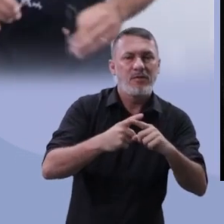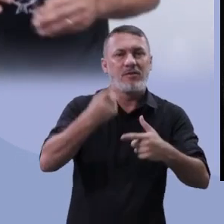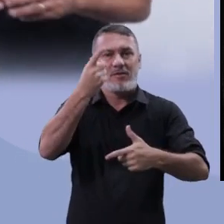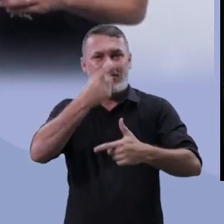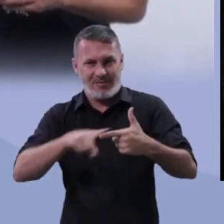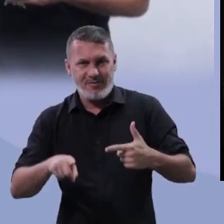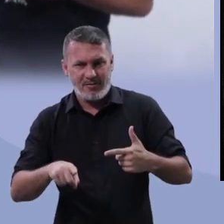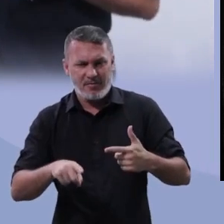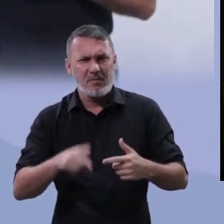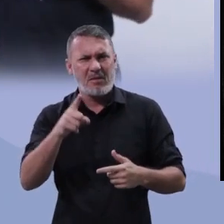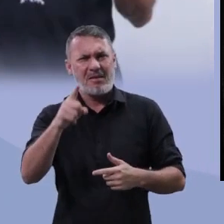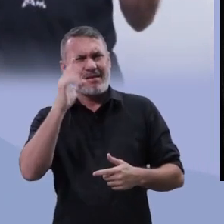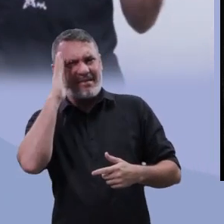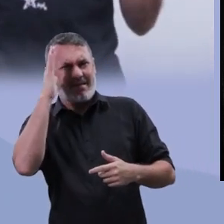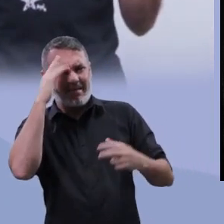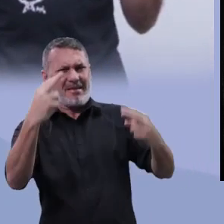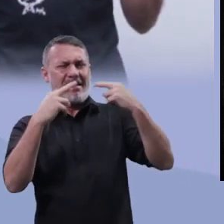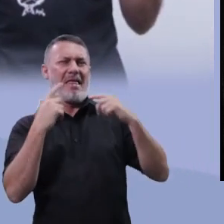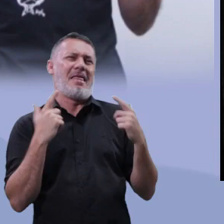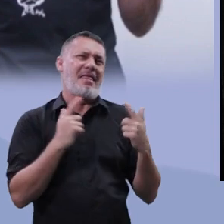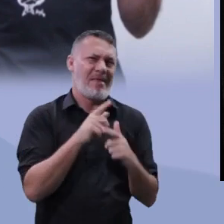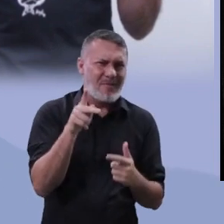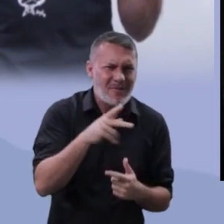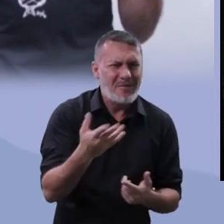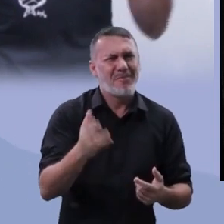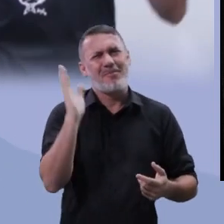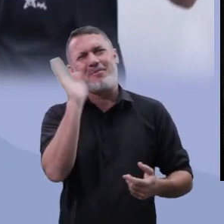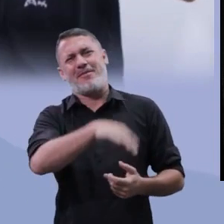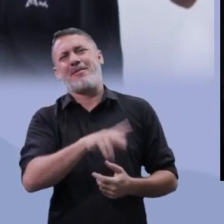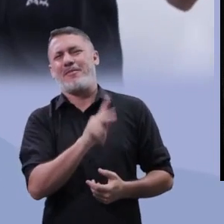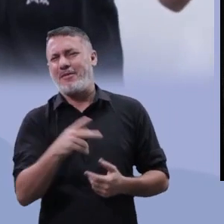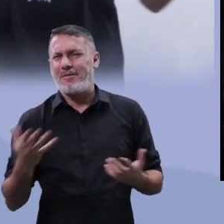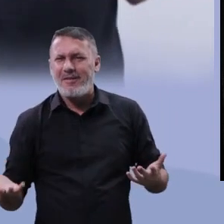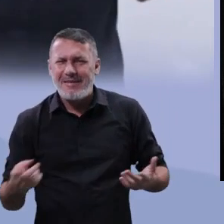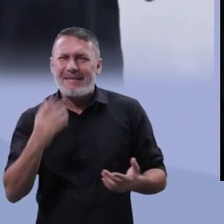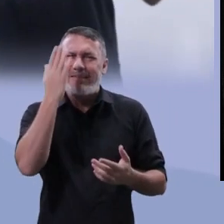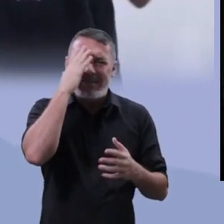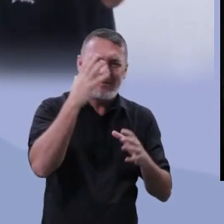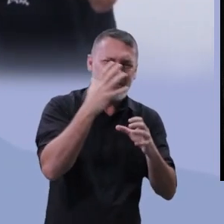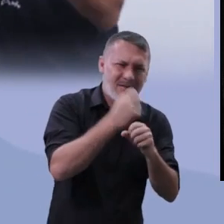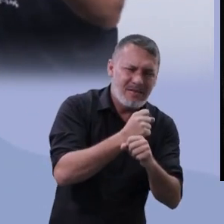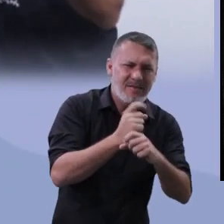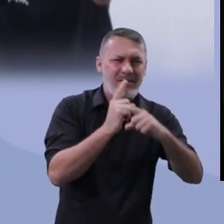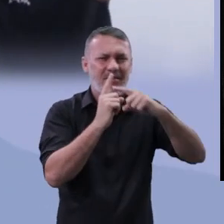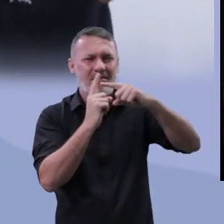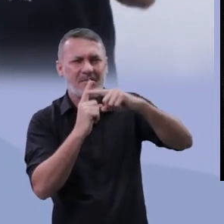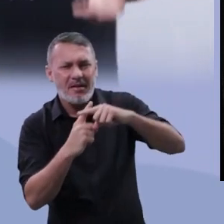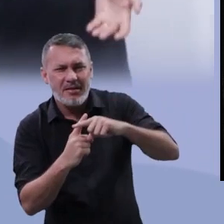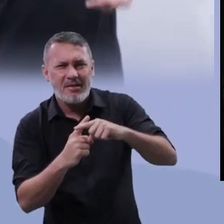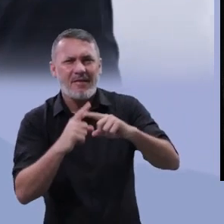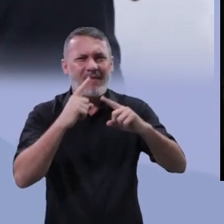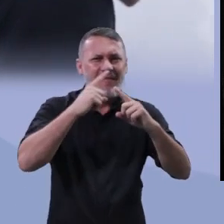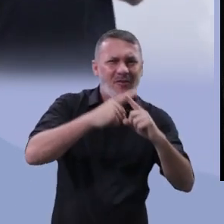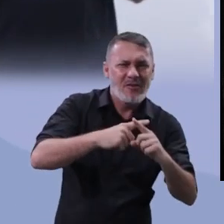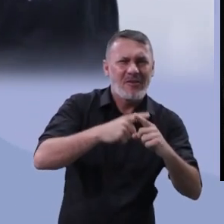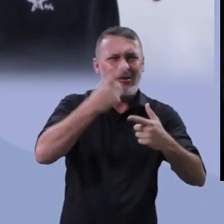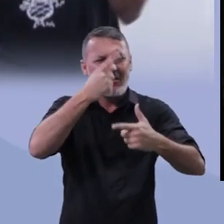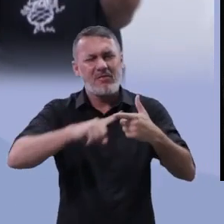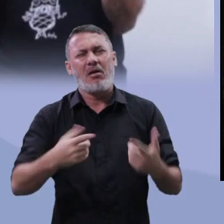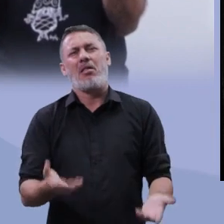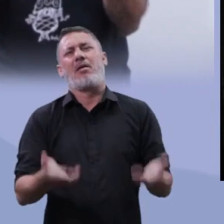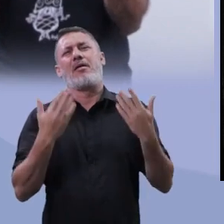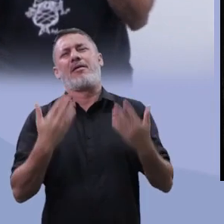está olhando aí, sentado na sua cadeirinha aí, rindo da cara do professor aqui, né? Ó, professor, mas somar, subtrair, multiplicar e dividir,